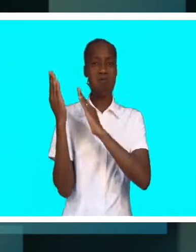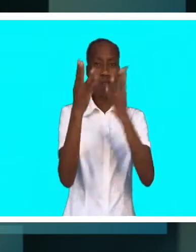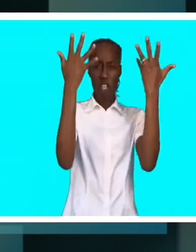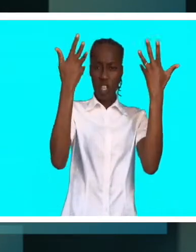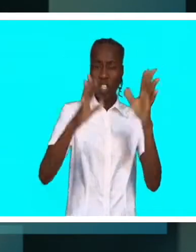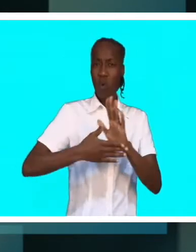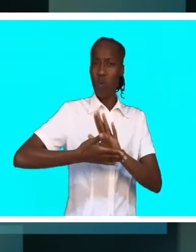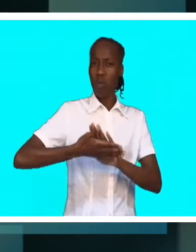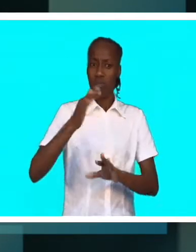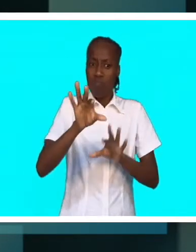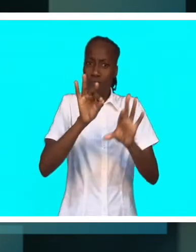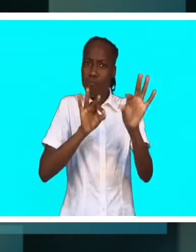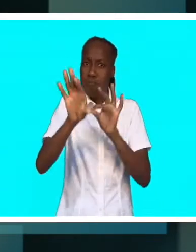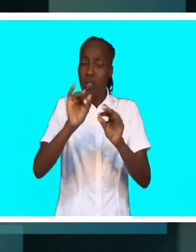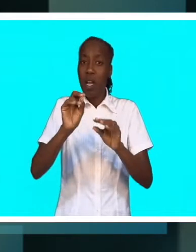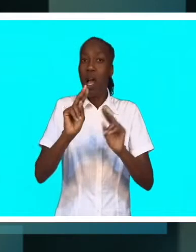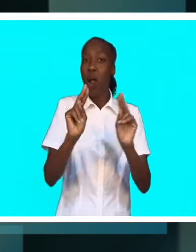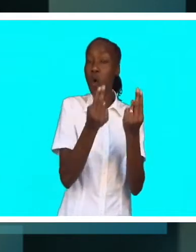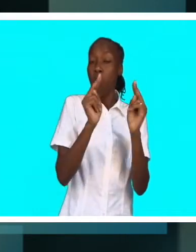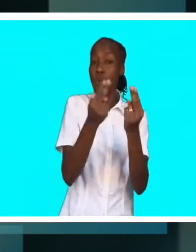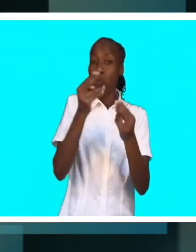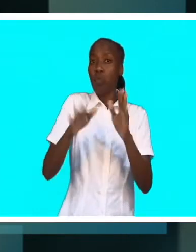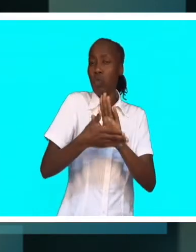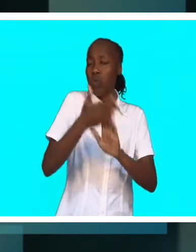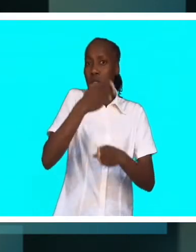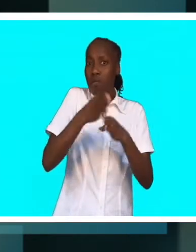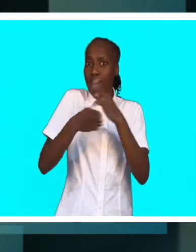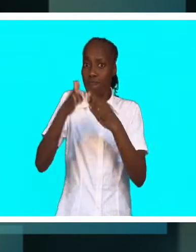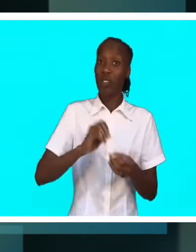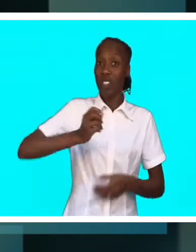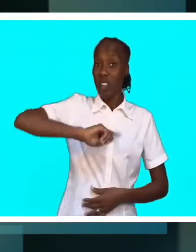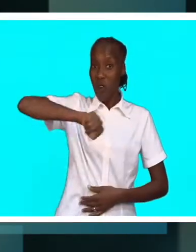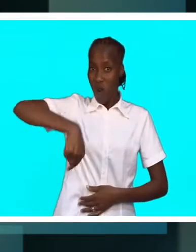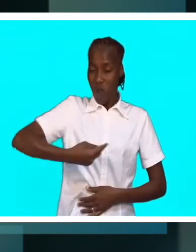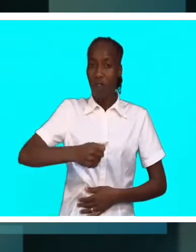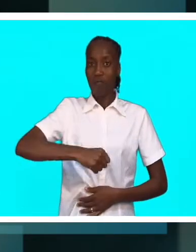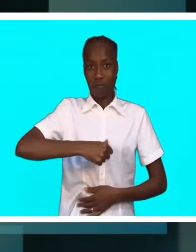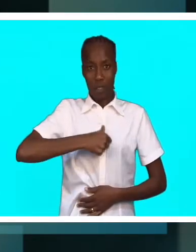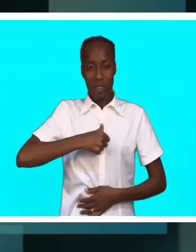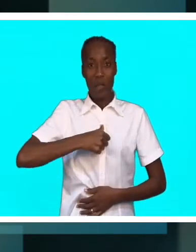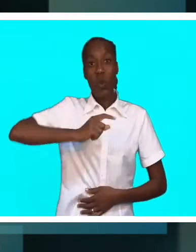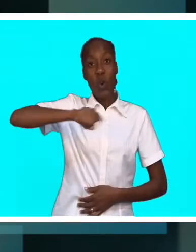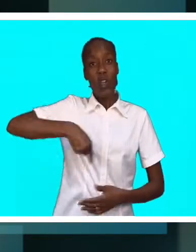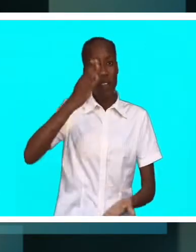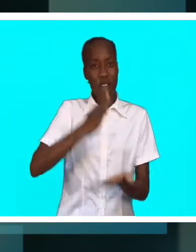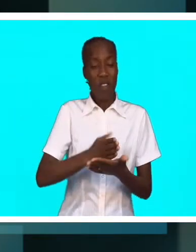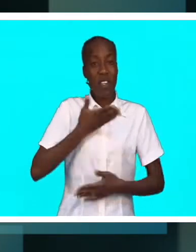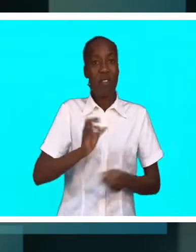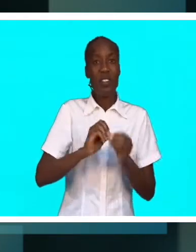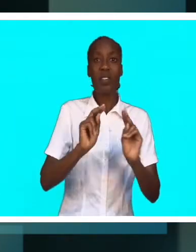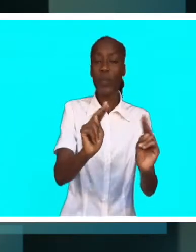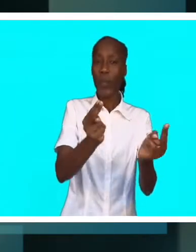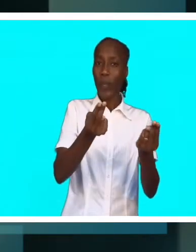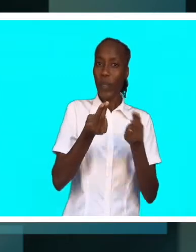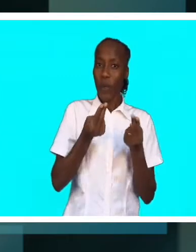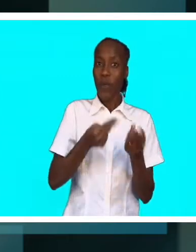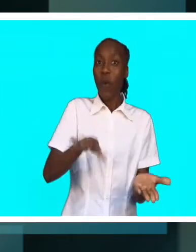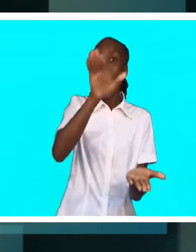foi adjudicado, algumas obras já começaram e vamos fazer por nós mesmos. O que vamos fazer, na verdade,